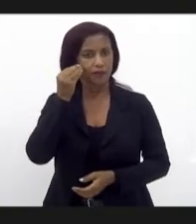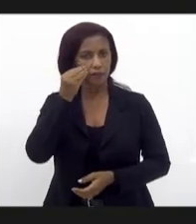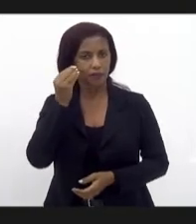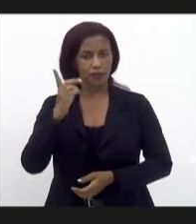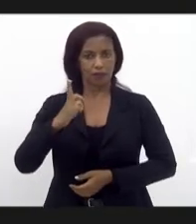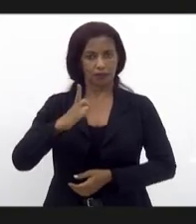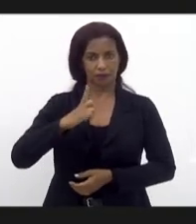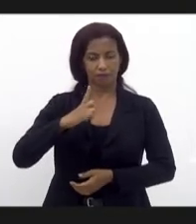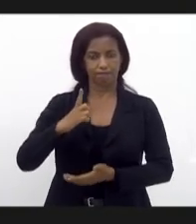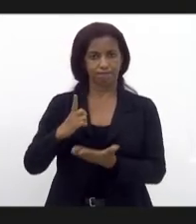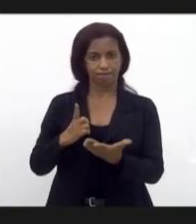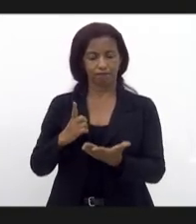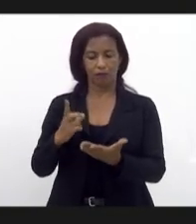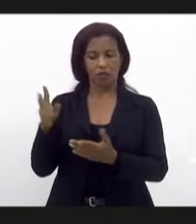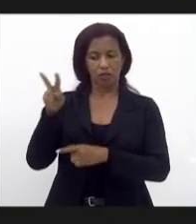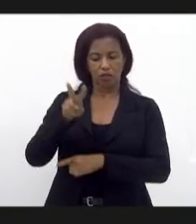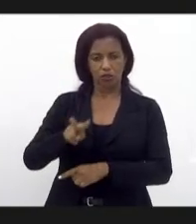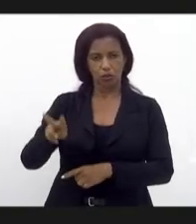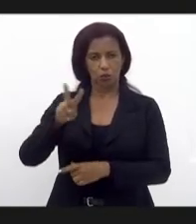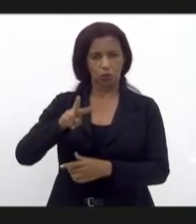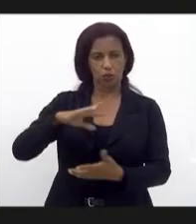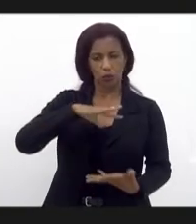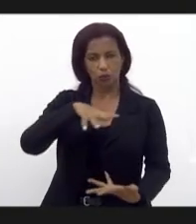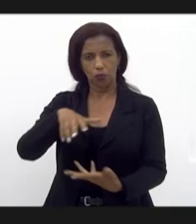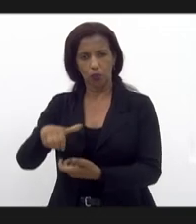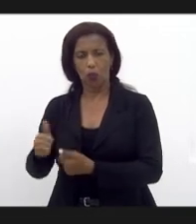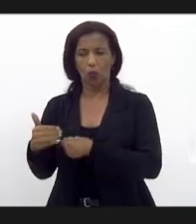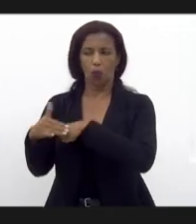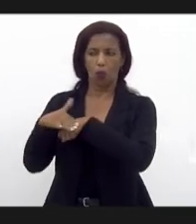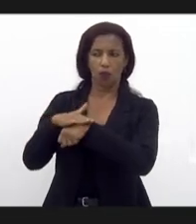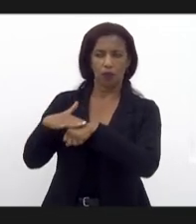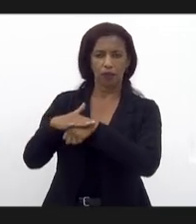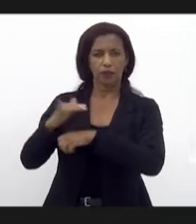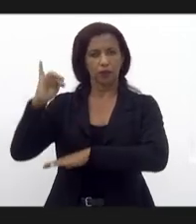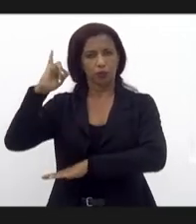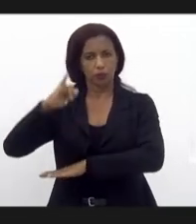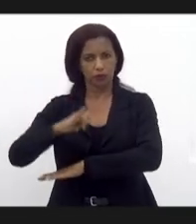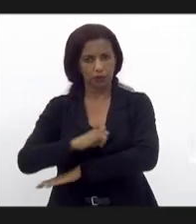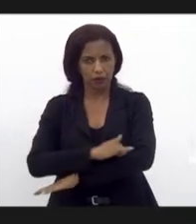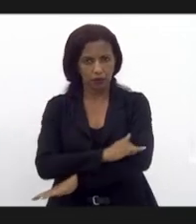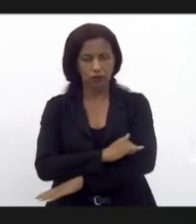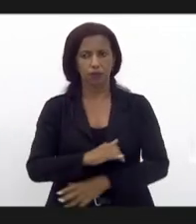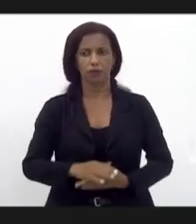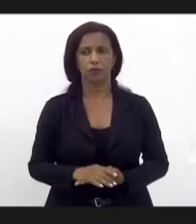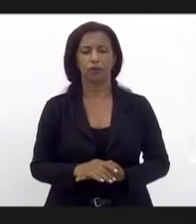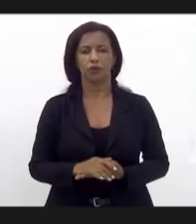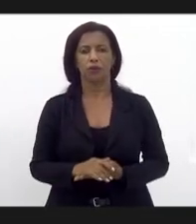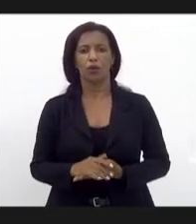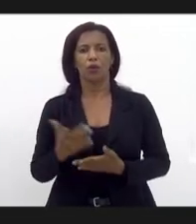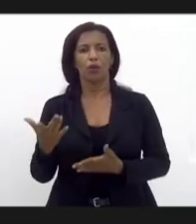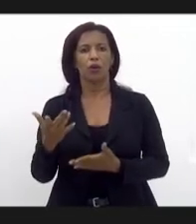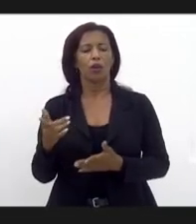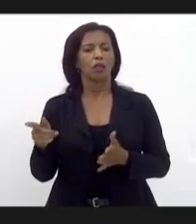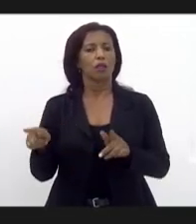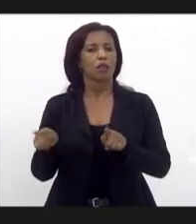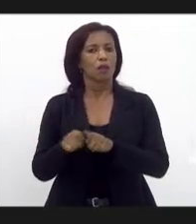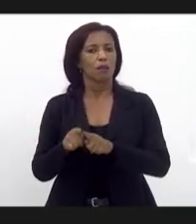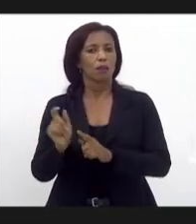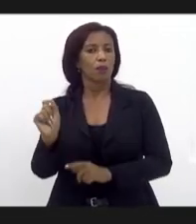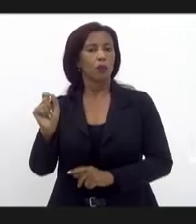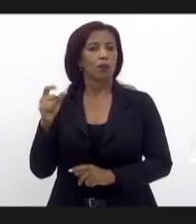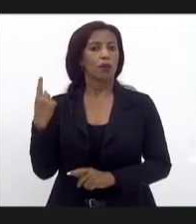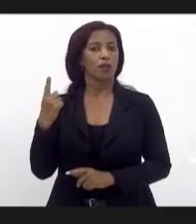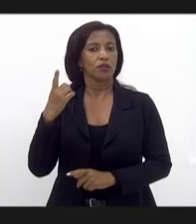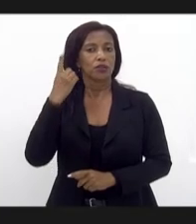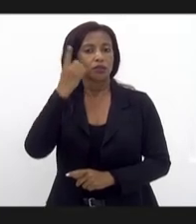a gente olhou internacionalmente, conversando com o Galeão, conversando com o time comandado até pelo